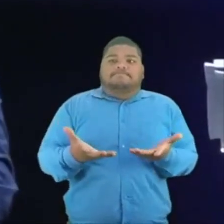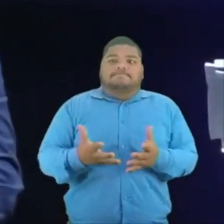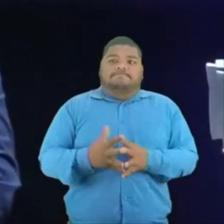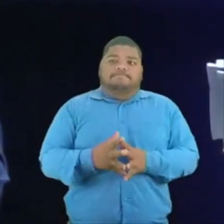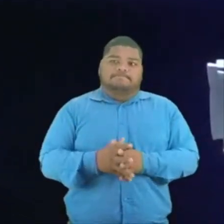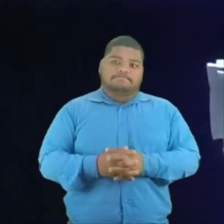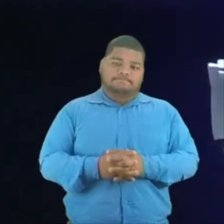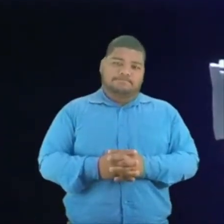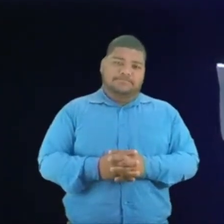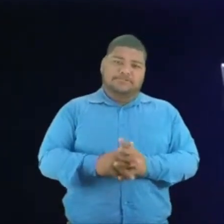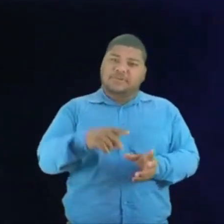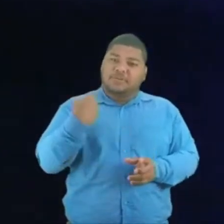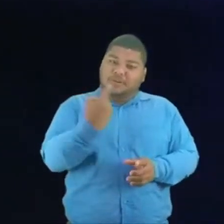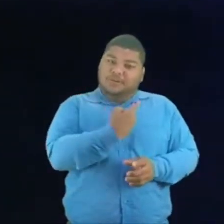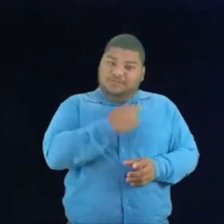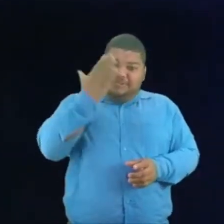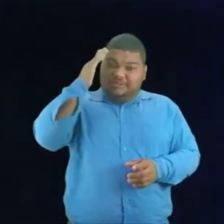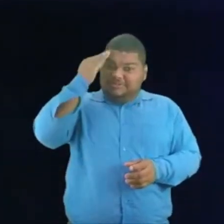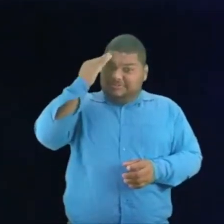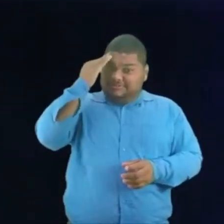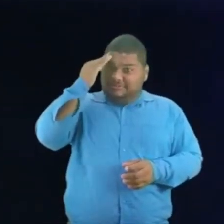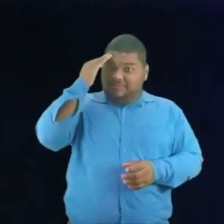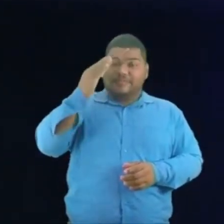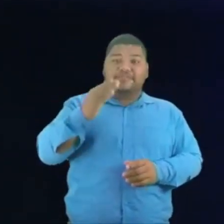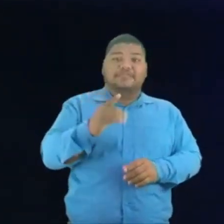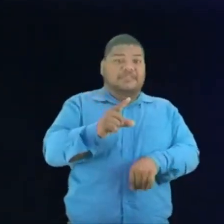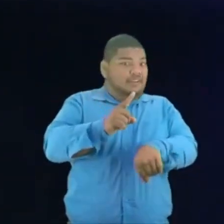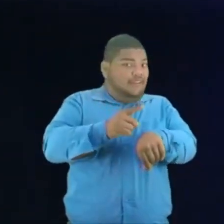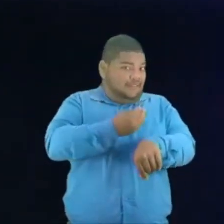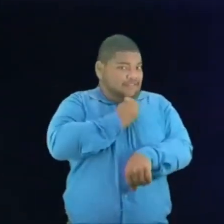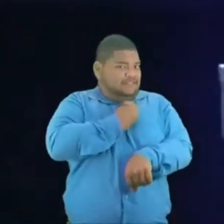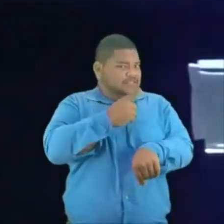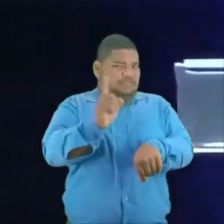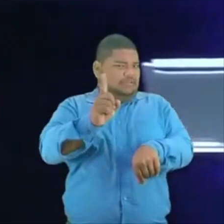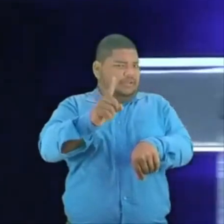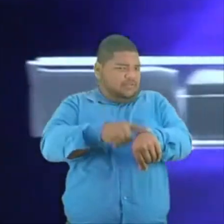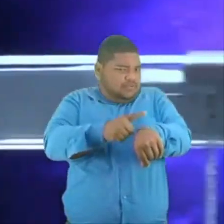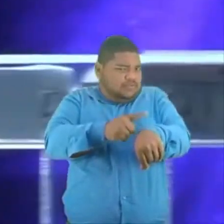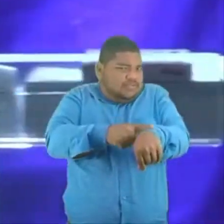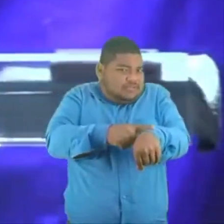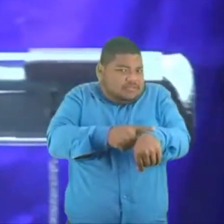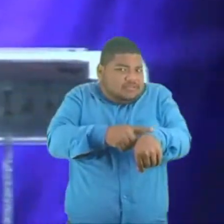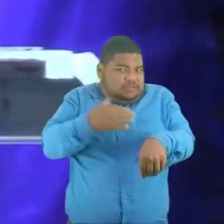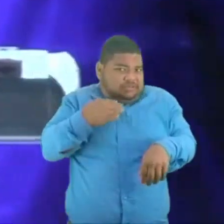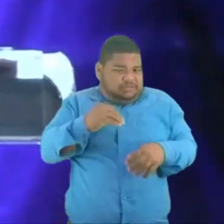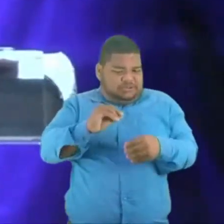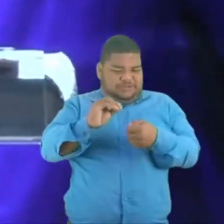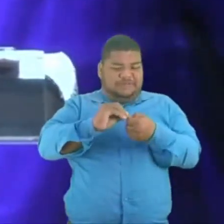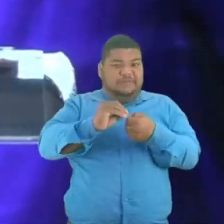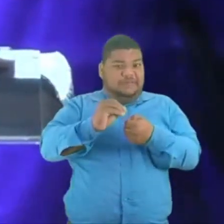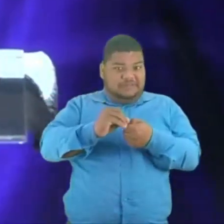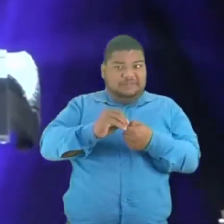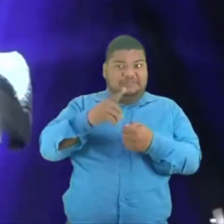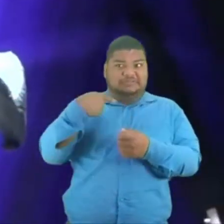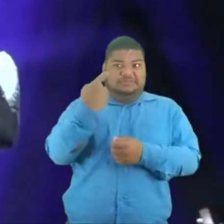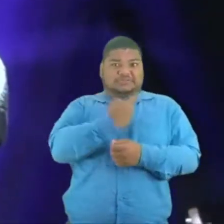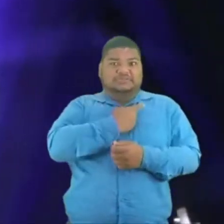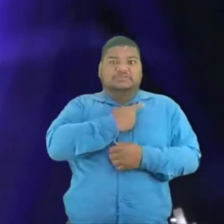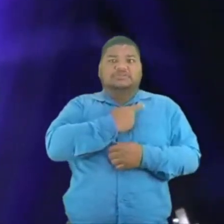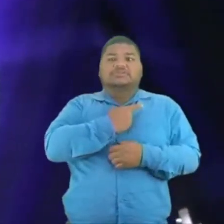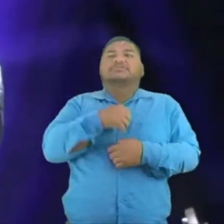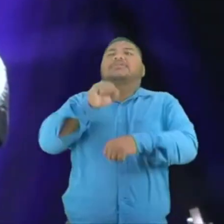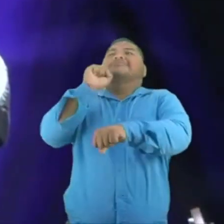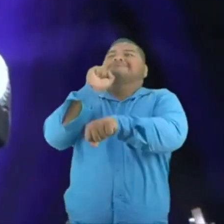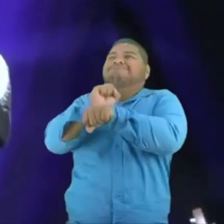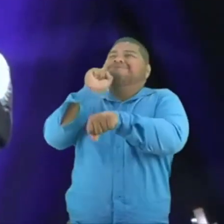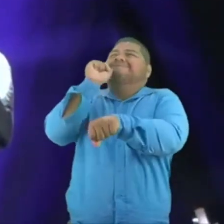Quando a gente entende que a vida não é no nosso tempo, que as coisas não acontecem da nossa forma, que a nossa esperança está